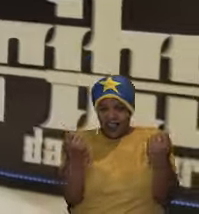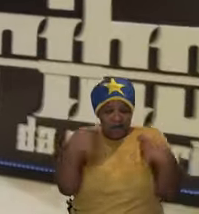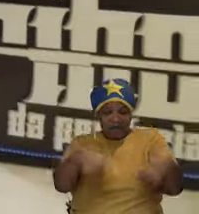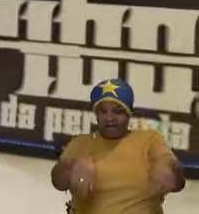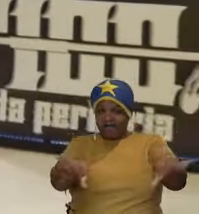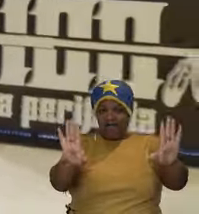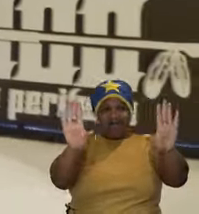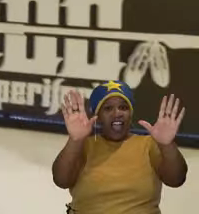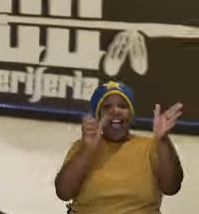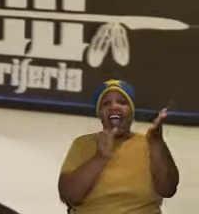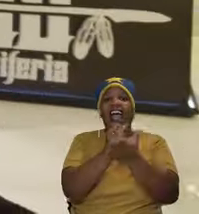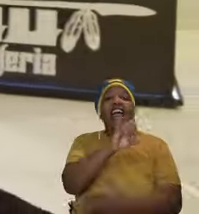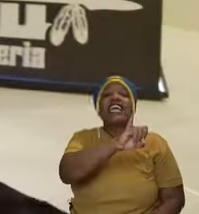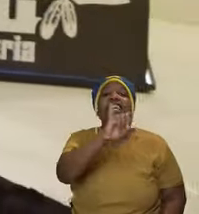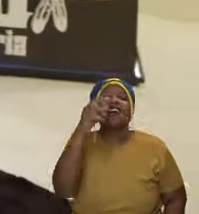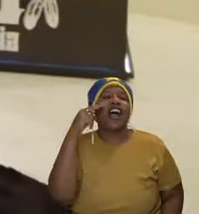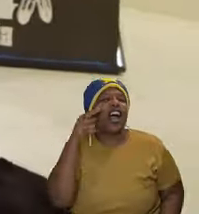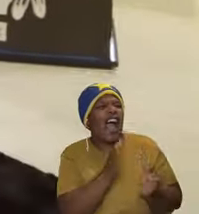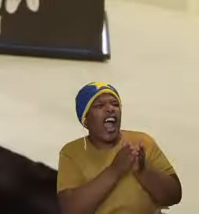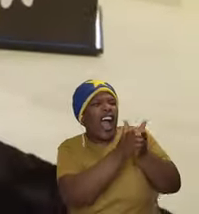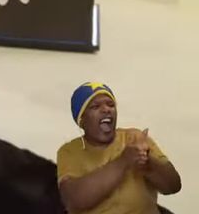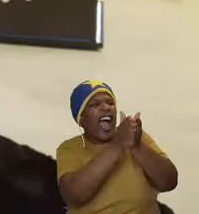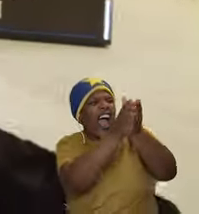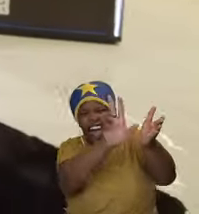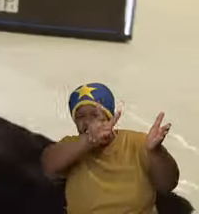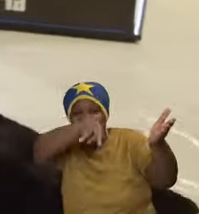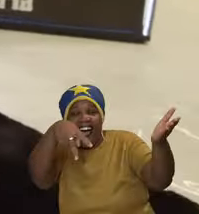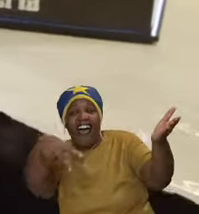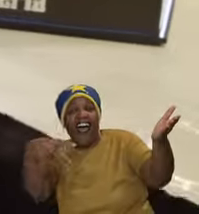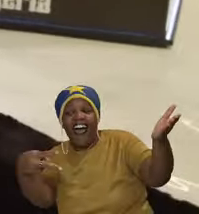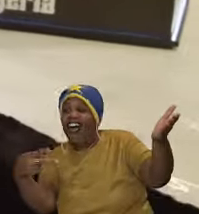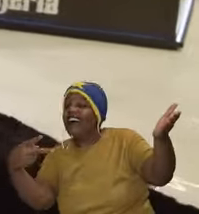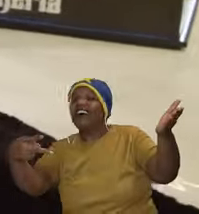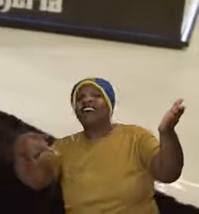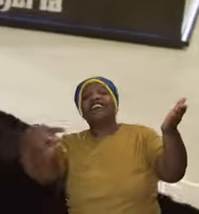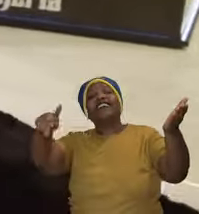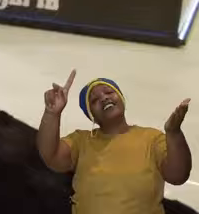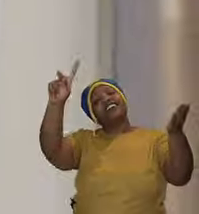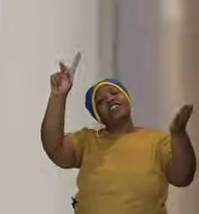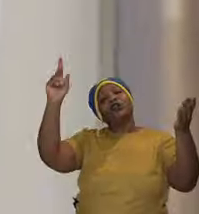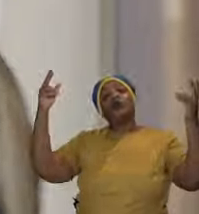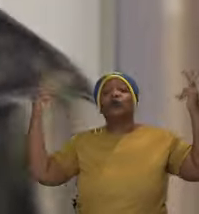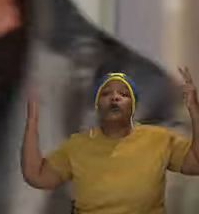comprar. Só vai ver meu navio quando o seu barco